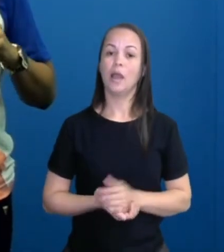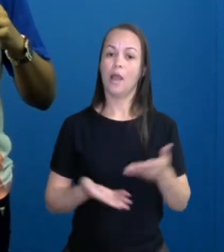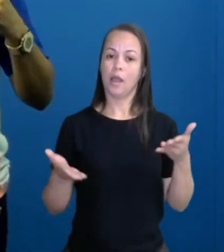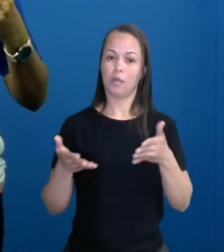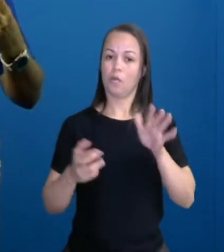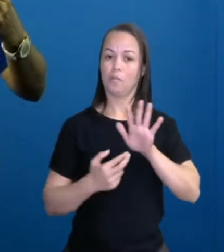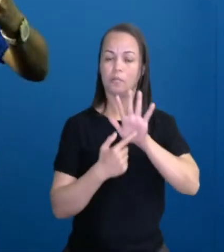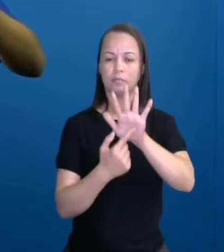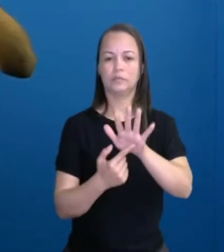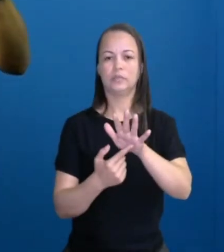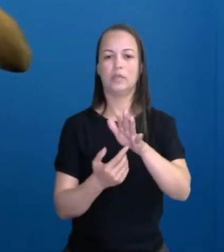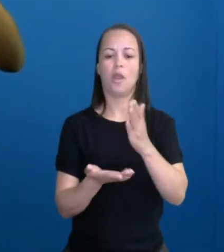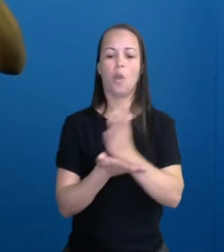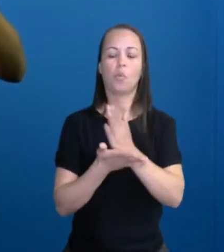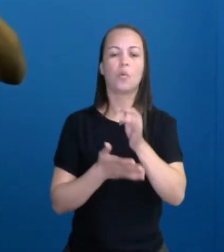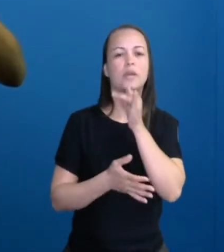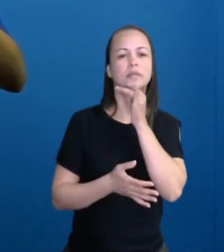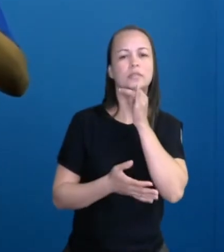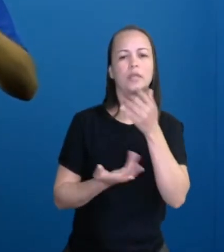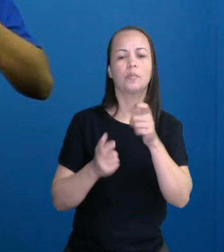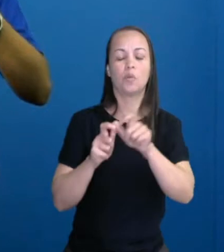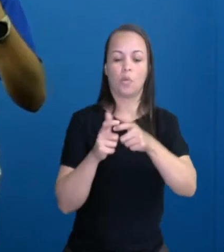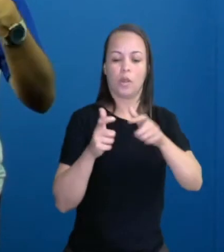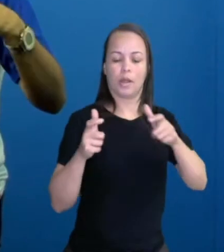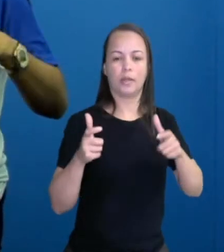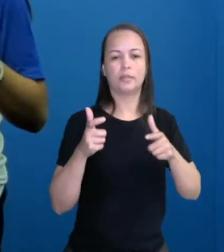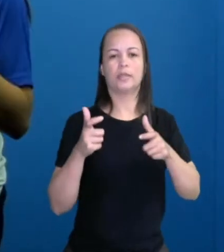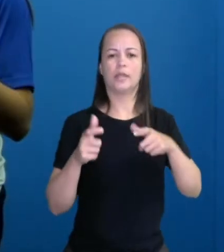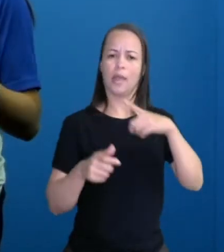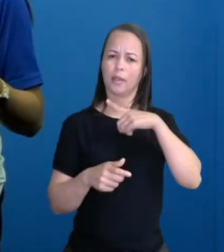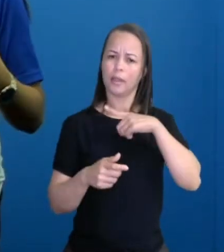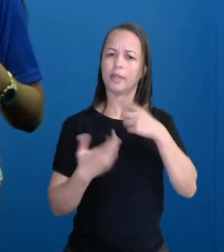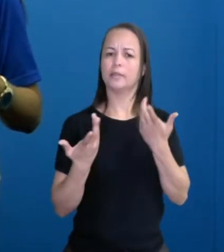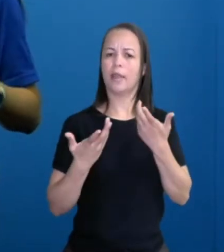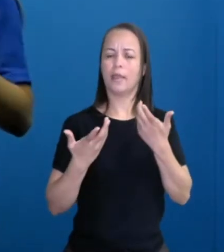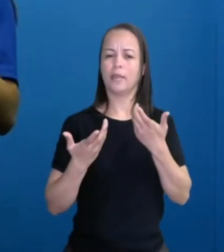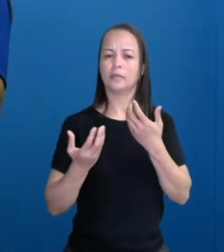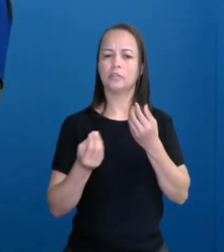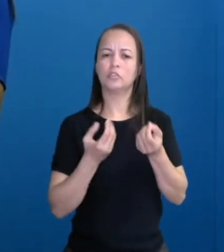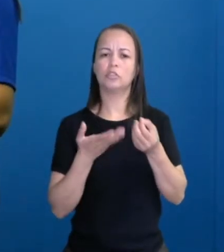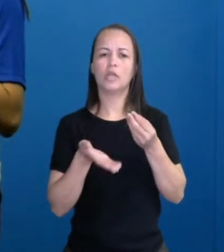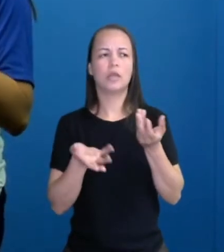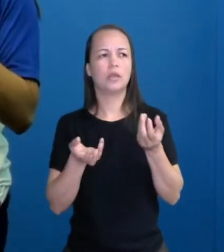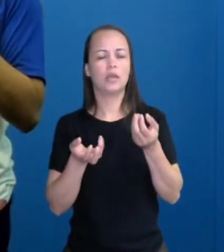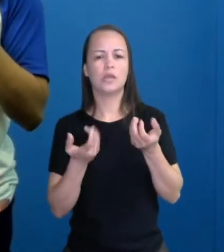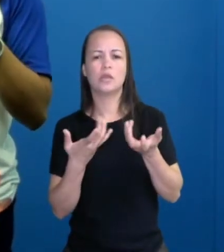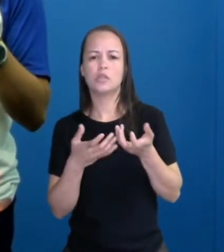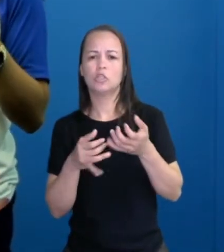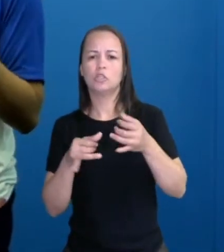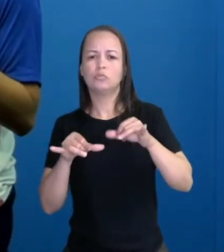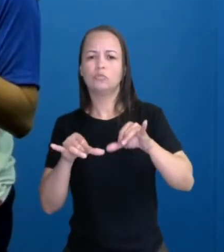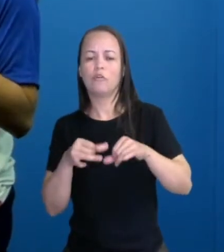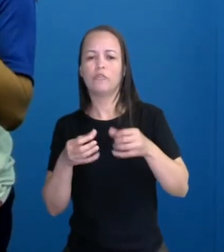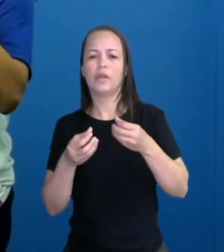exemplos de grandezas e que tem esse comportamento de sofrer alterações